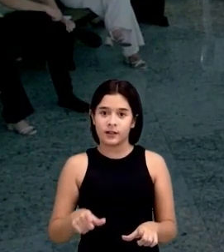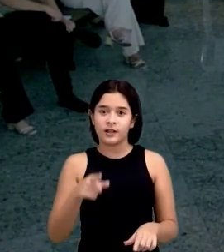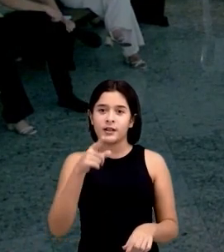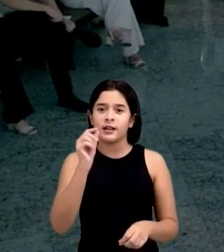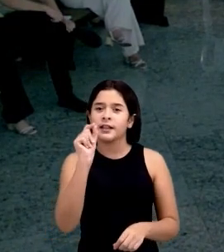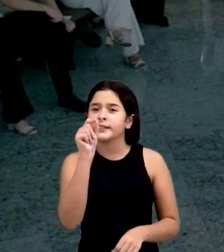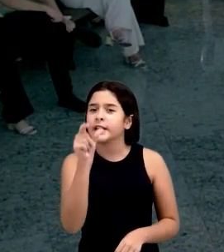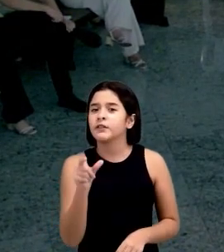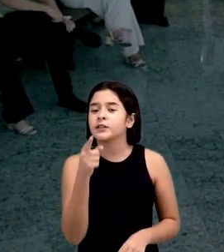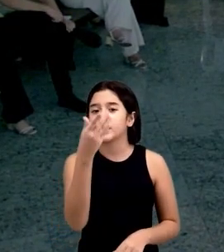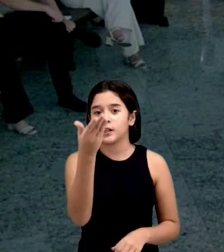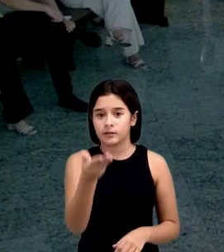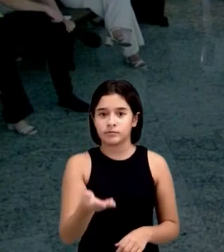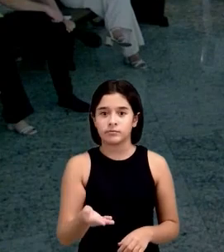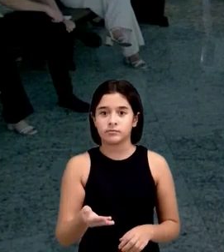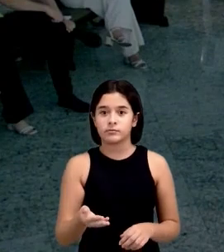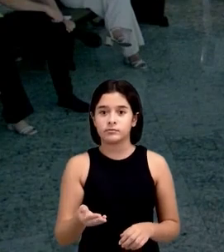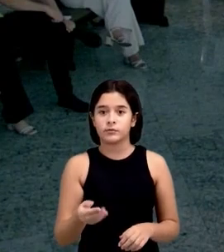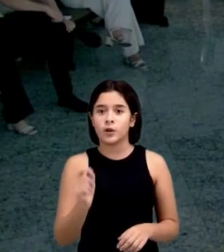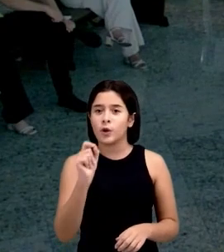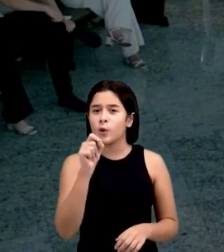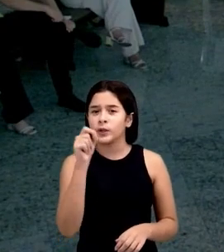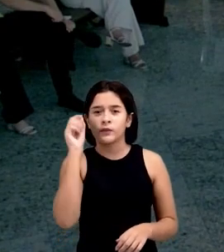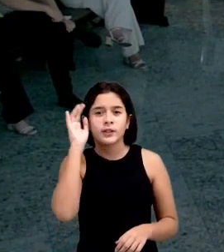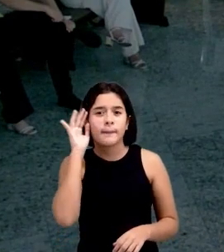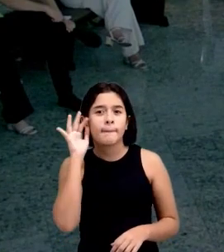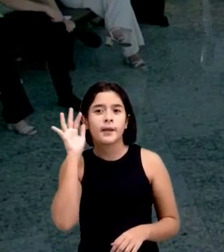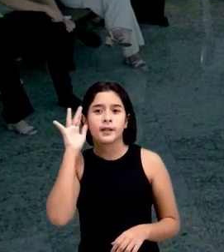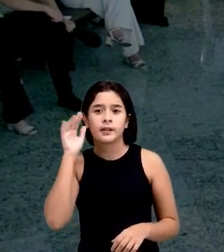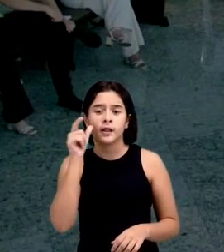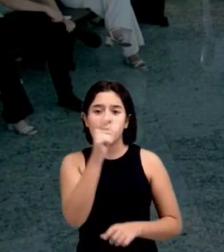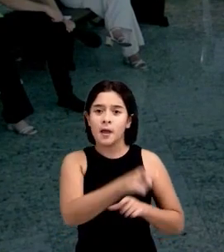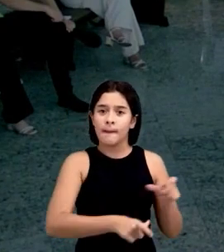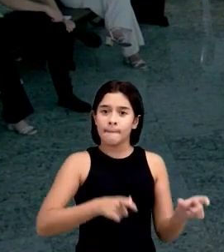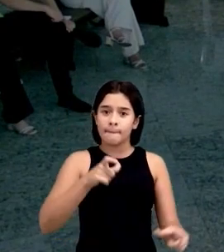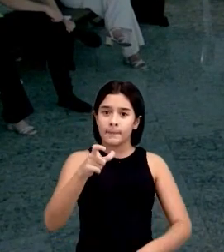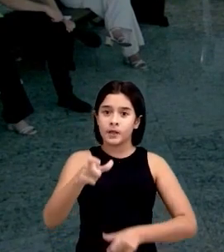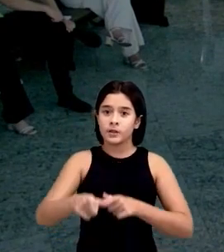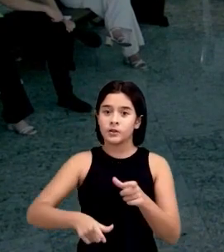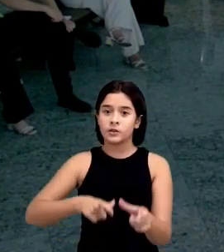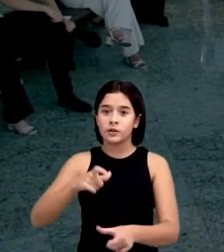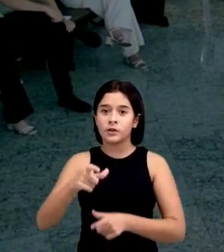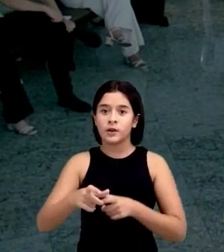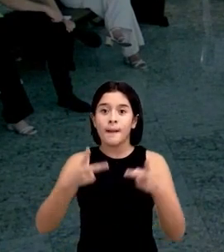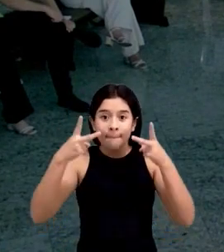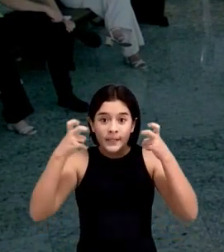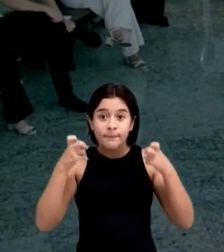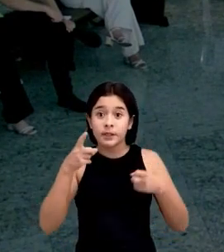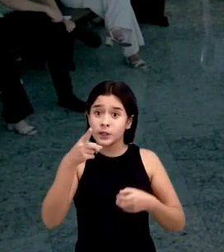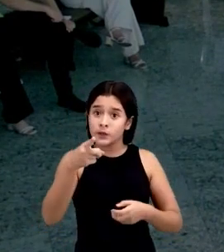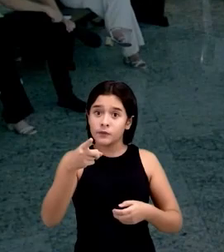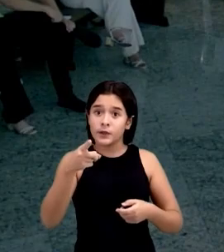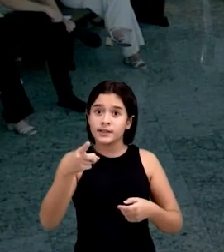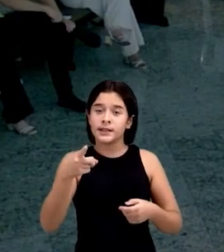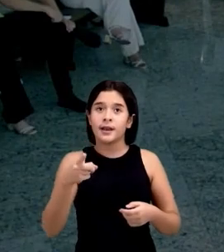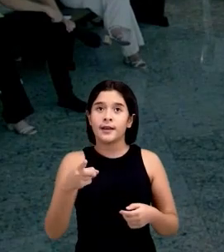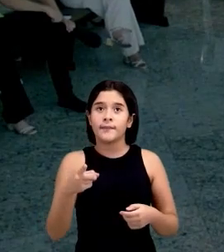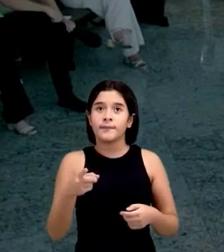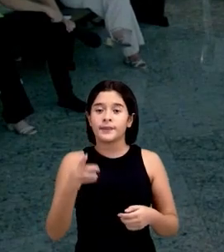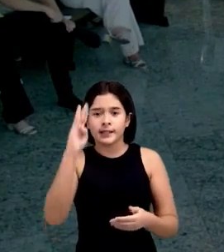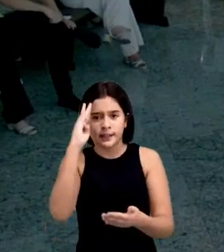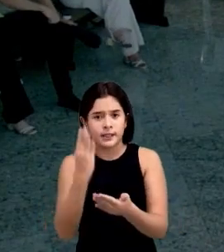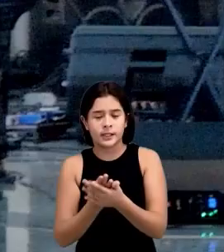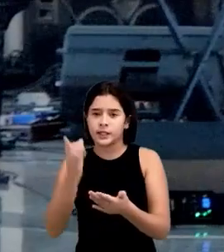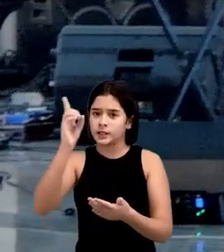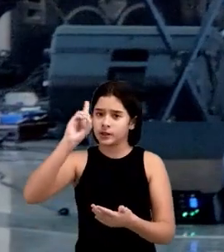você acredita, e o resultado prático disso no seu comportamento, nas suas escolhas, nas suas ações, vai ser